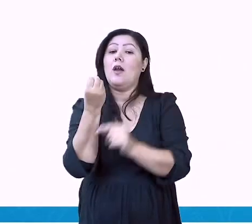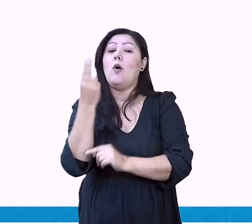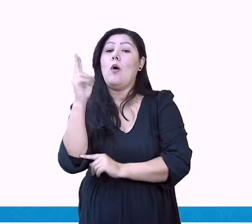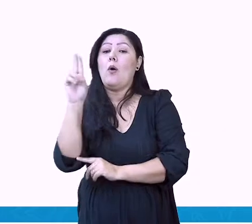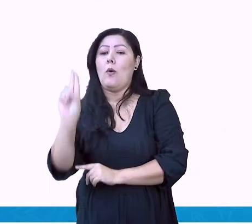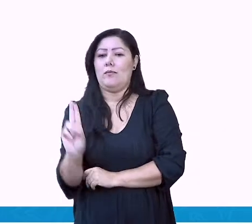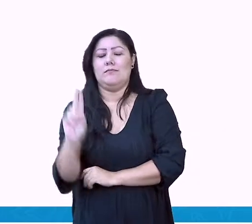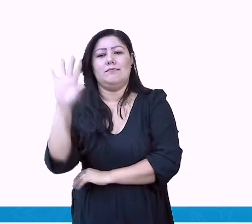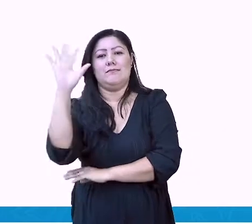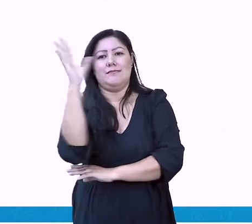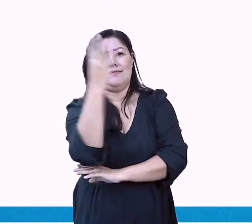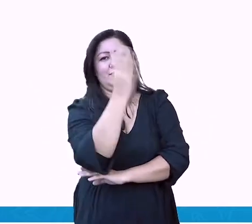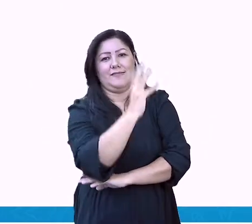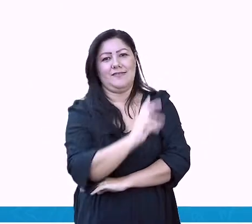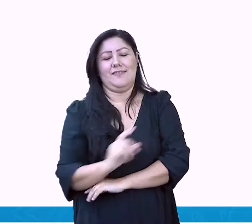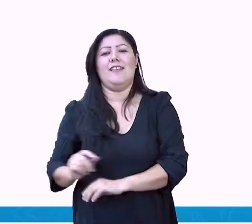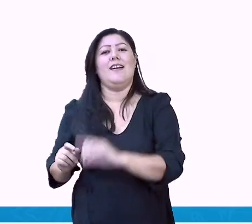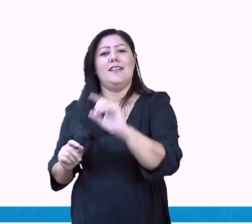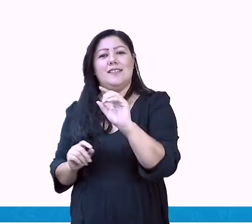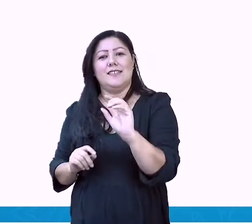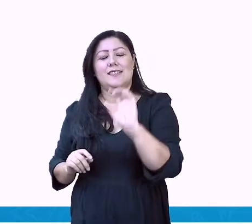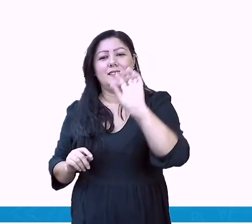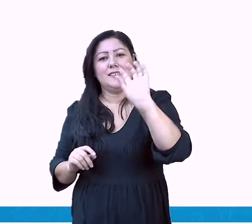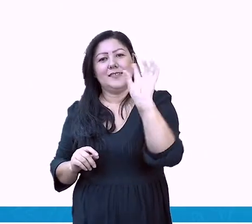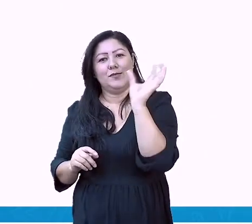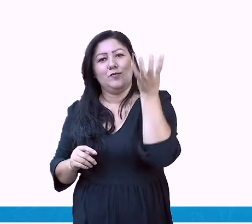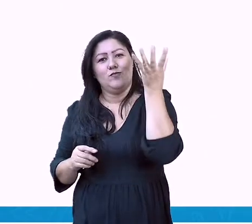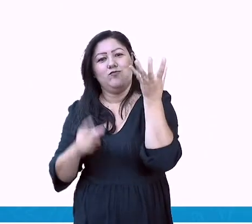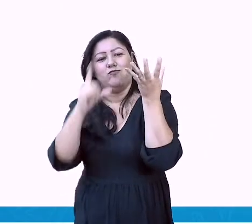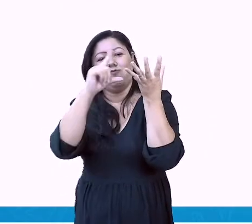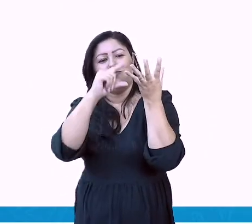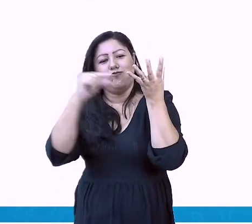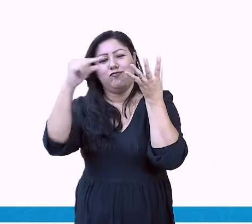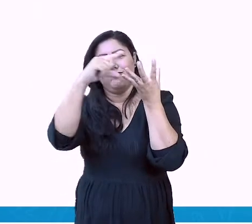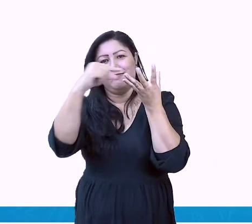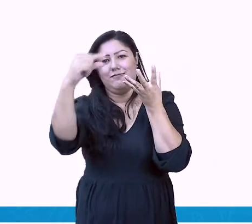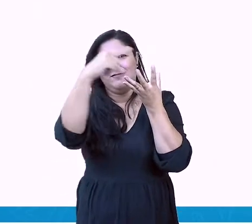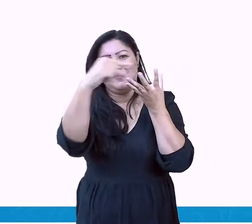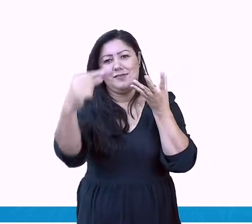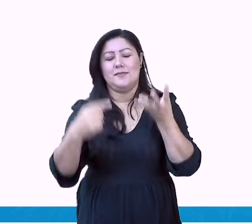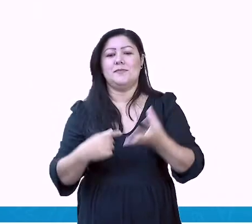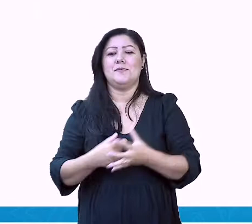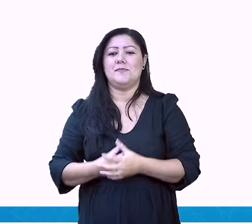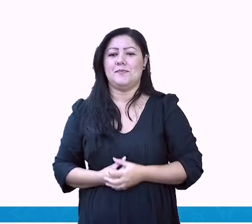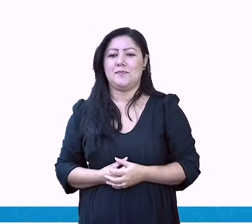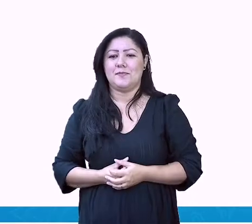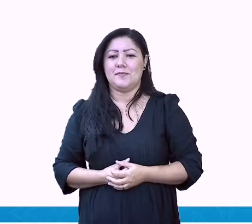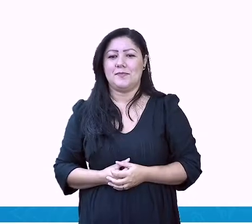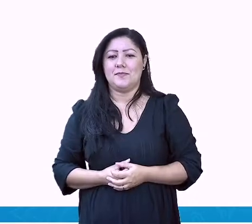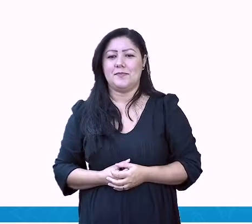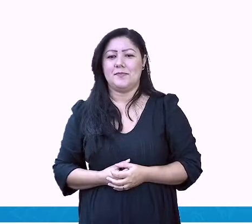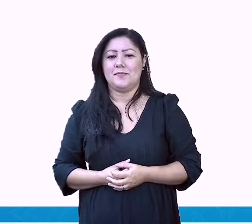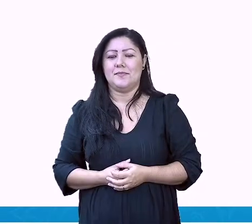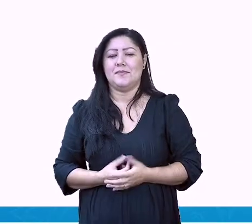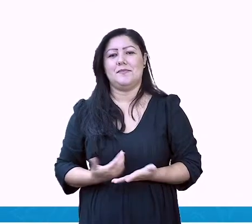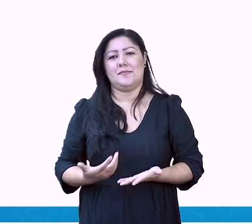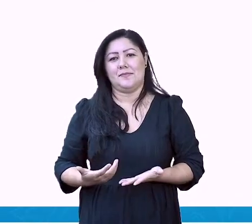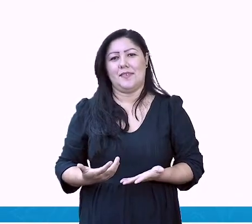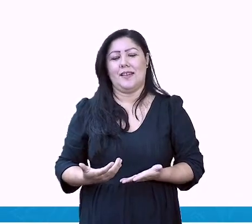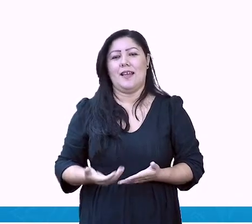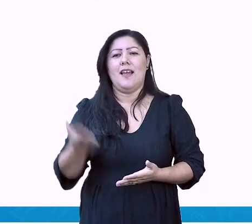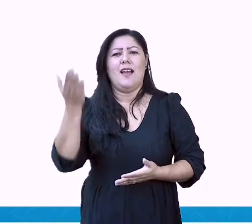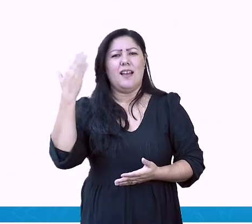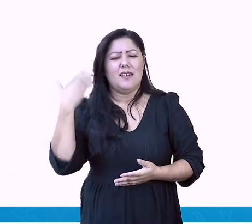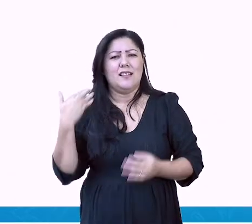Floresta de araucária é o pinheiro brasileiro. E na aula anterior